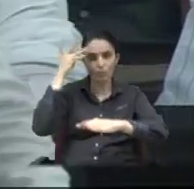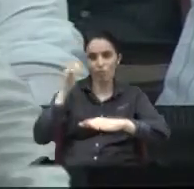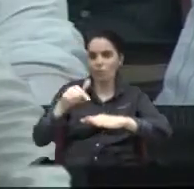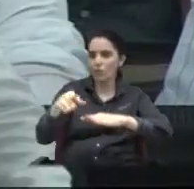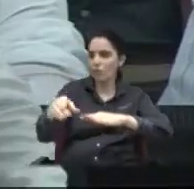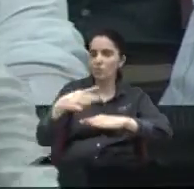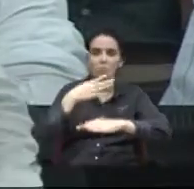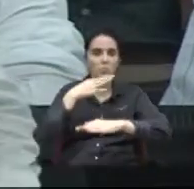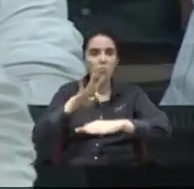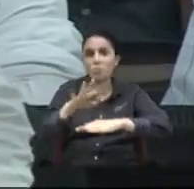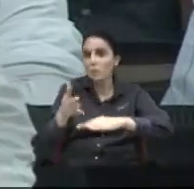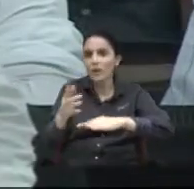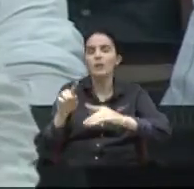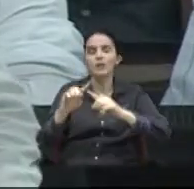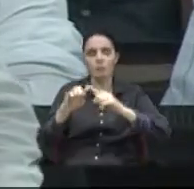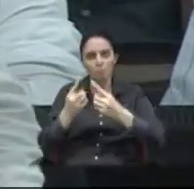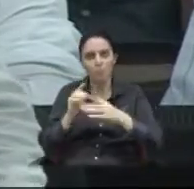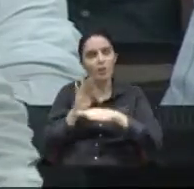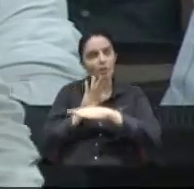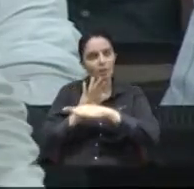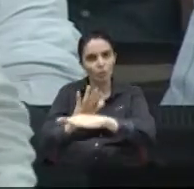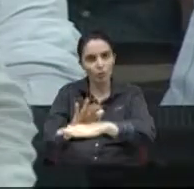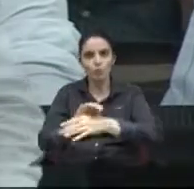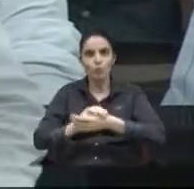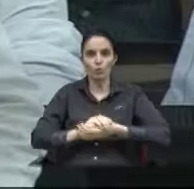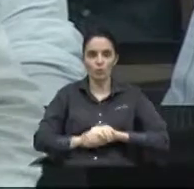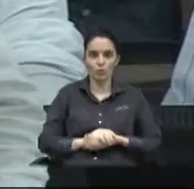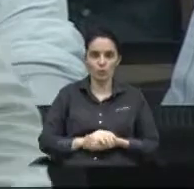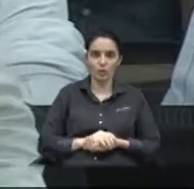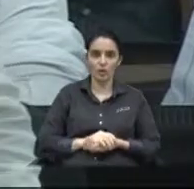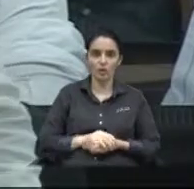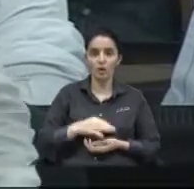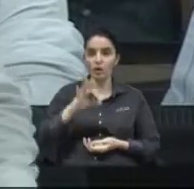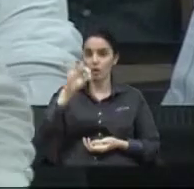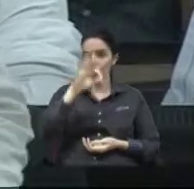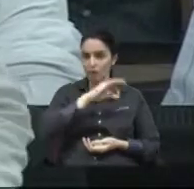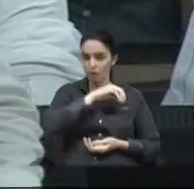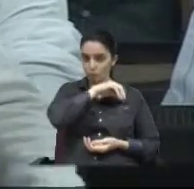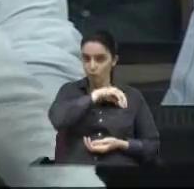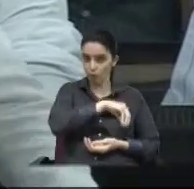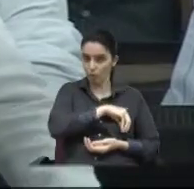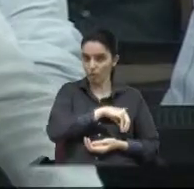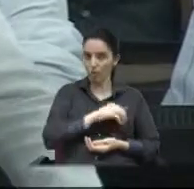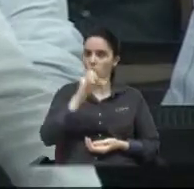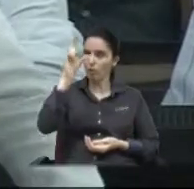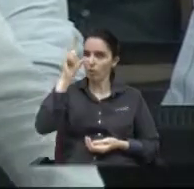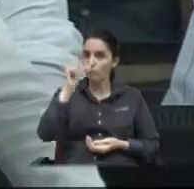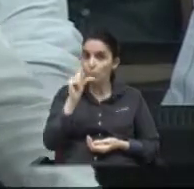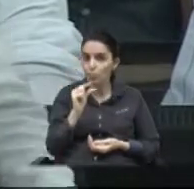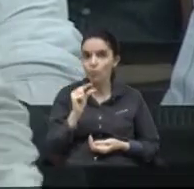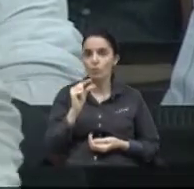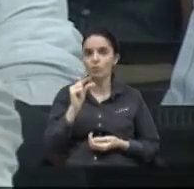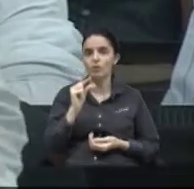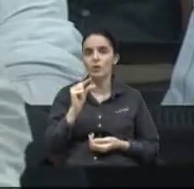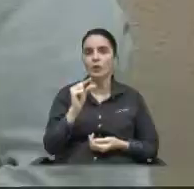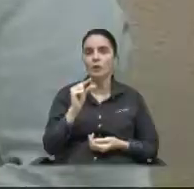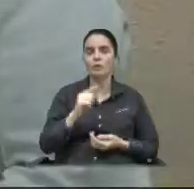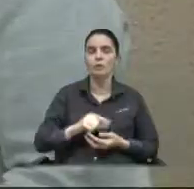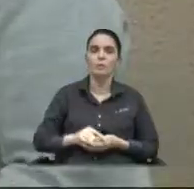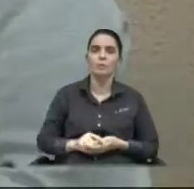segmento e uma classe que infelizmente não recebe o reconhecimento e valor necessário dentro da